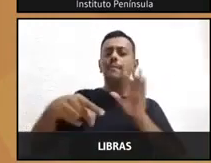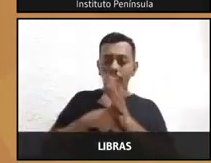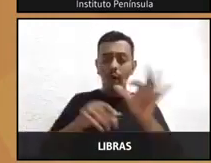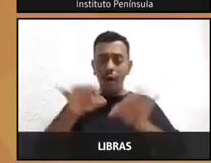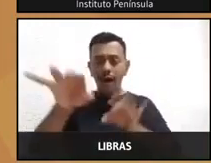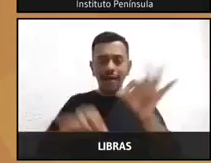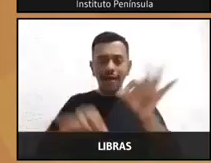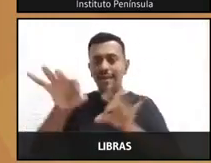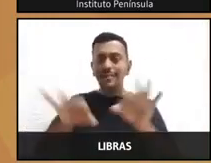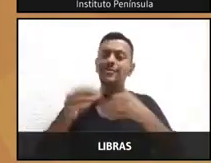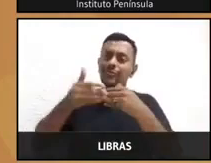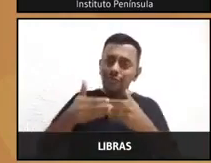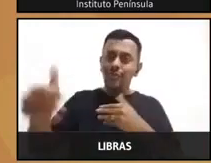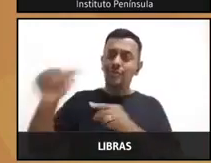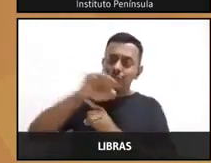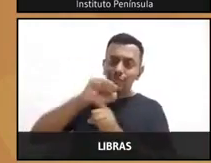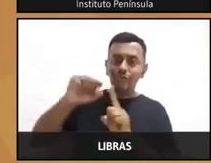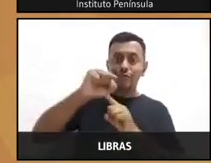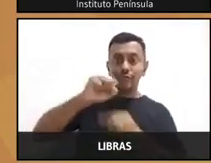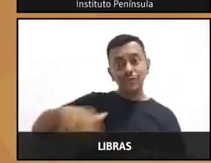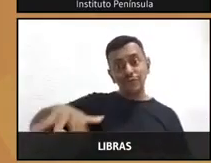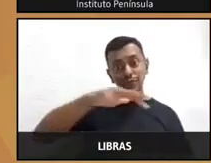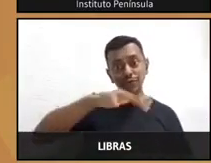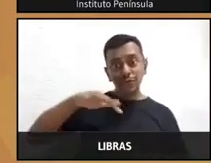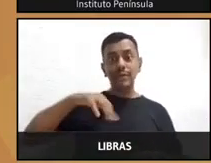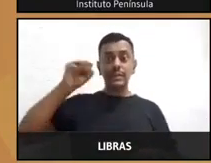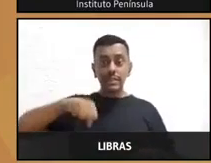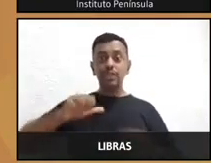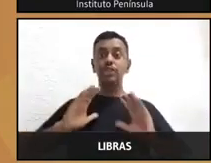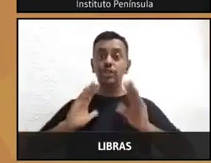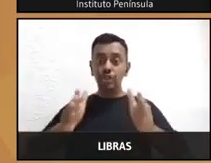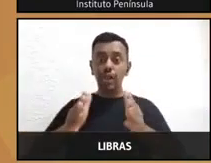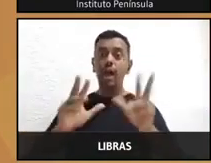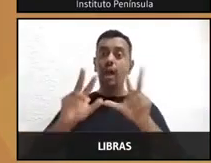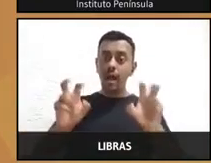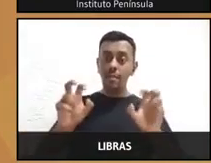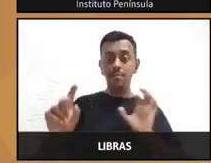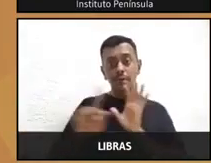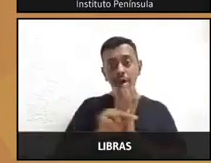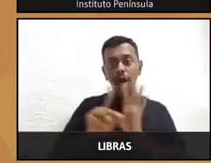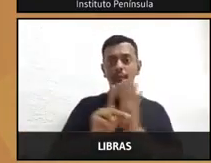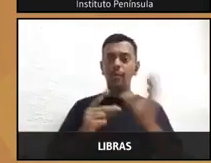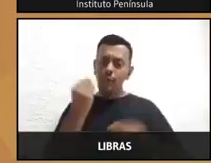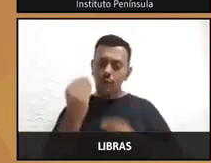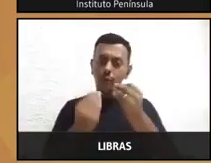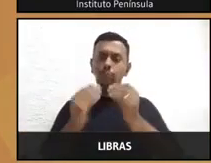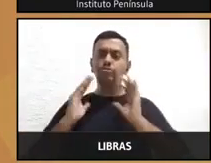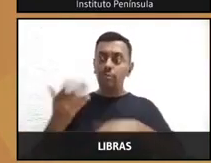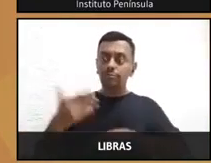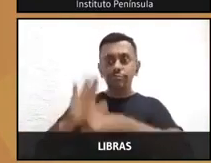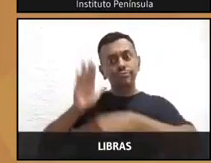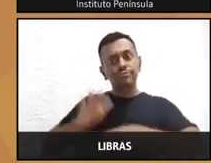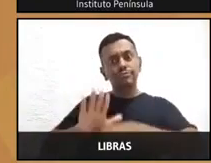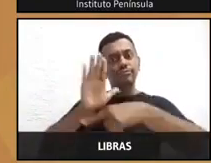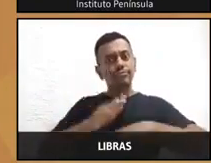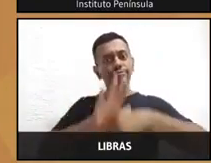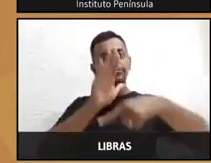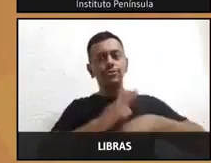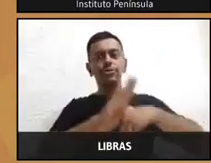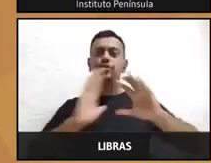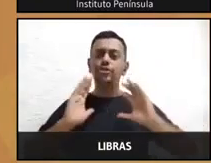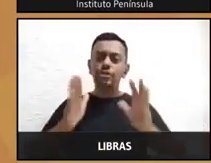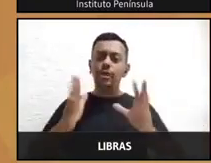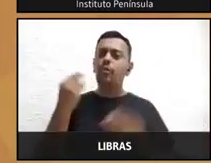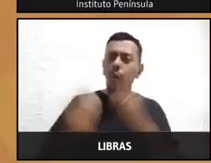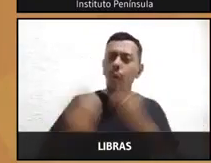realmente tomando para si a responsabilidade de construir ambientes sociais para os alunos, de